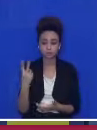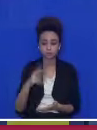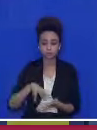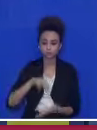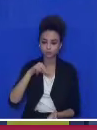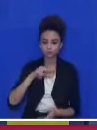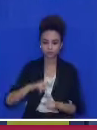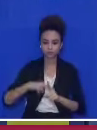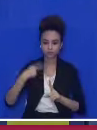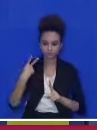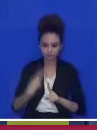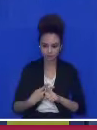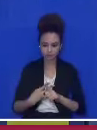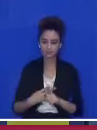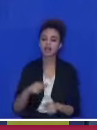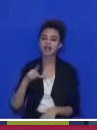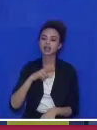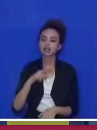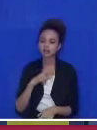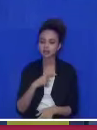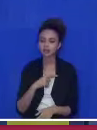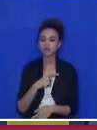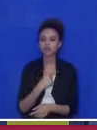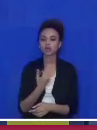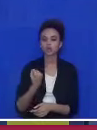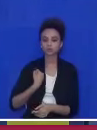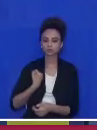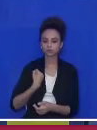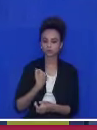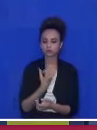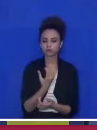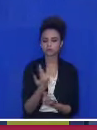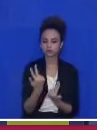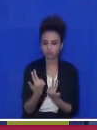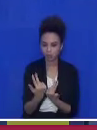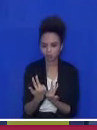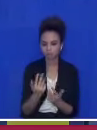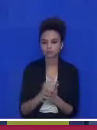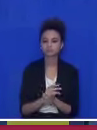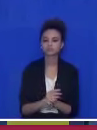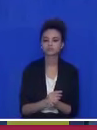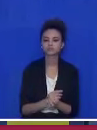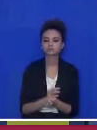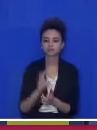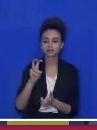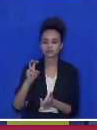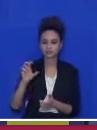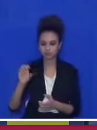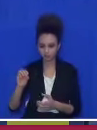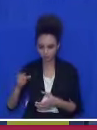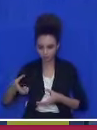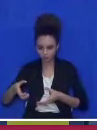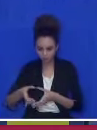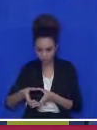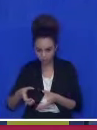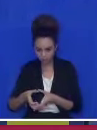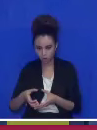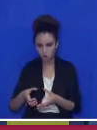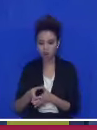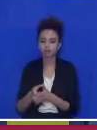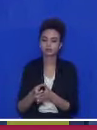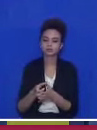da dupla Sena, que possui o mesmo universo de números do primeiro sorteio, ou seja, 50 bolas numeradas de